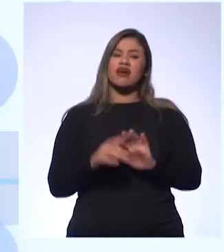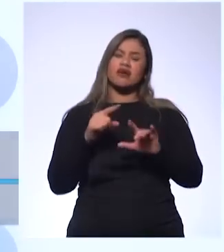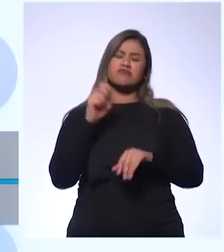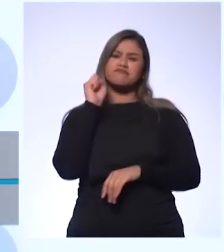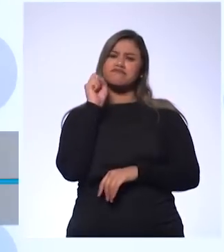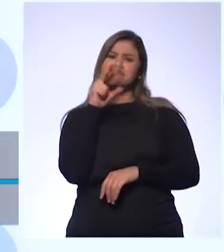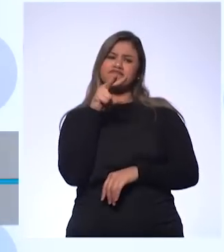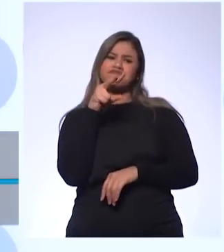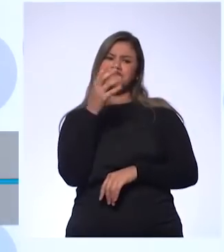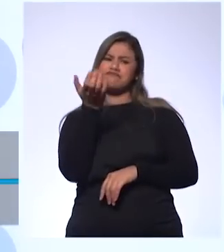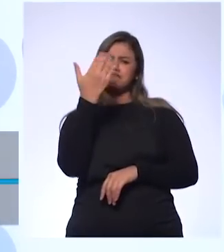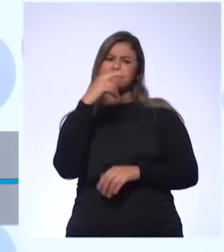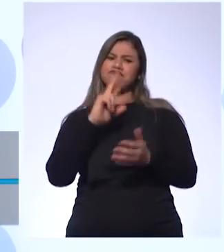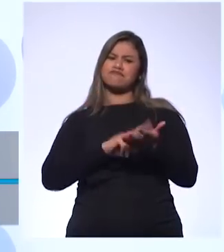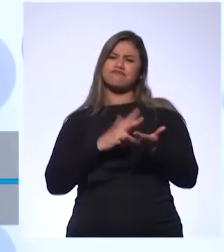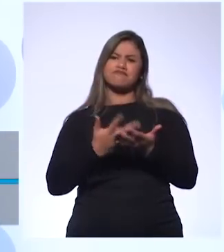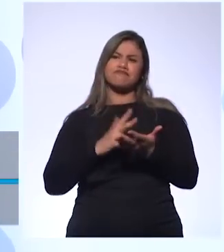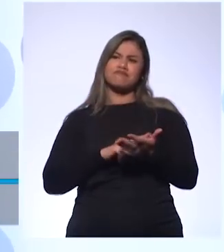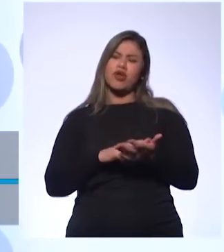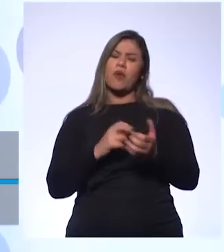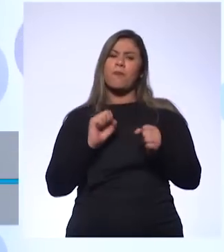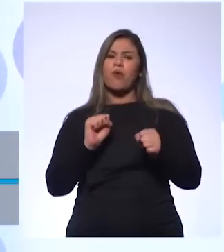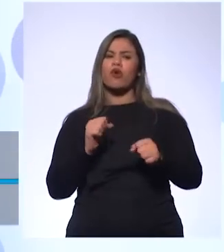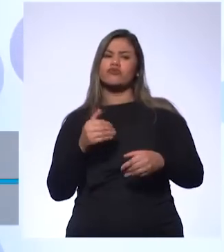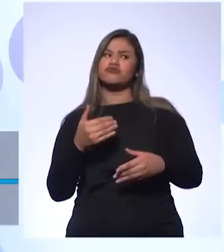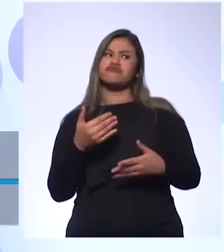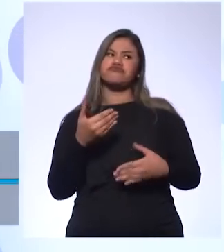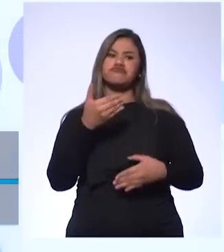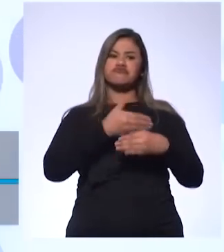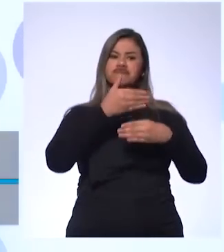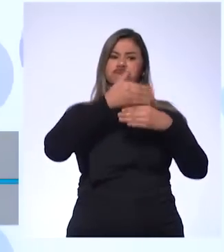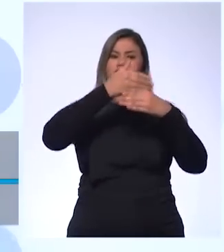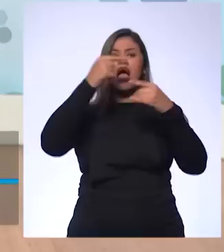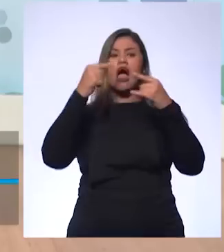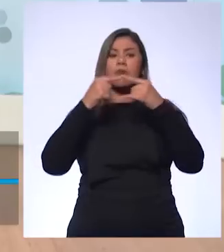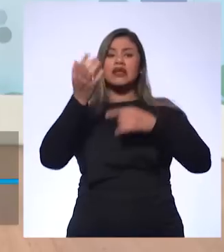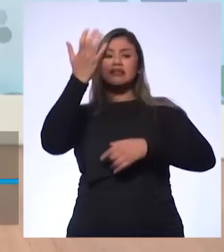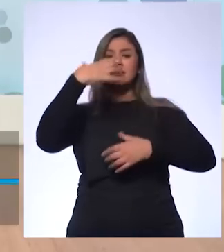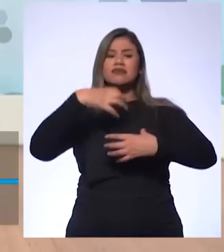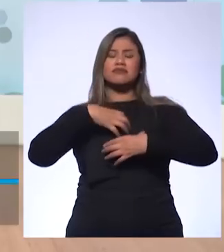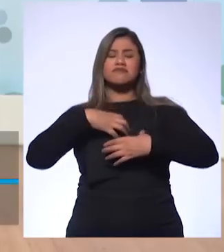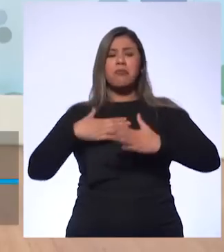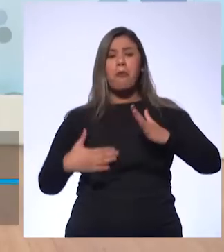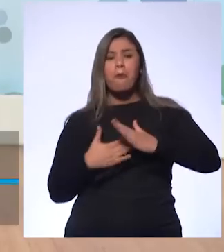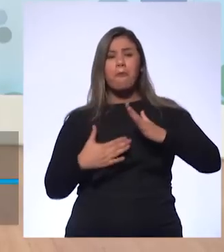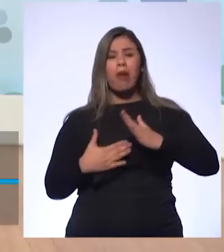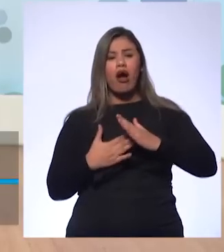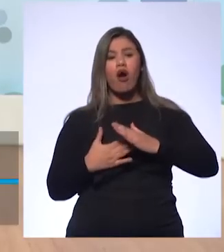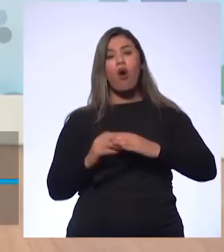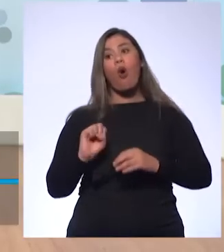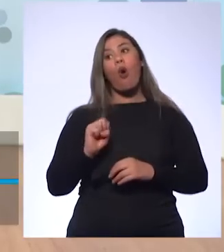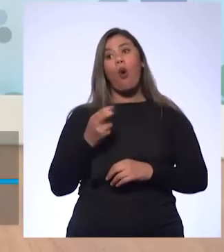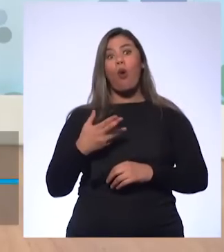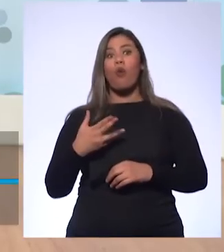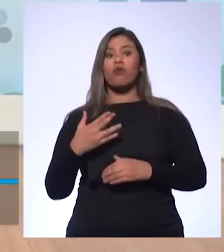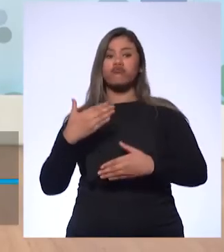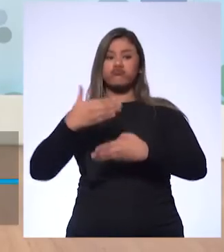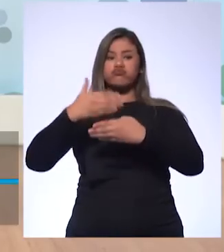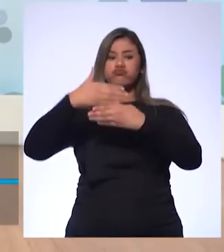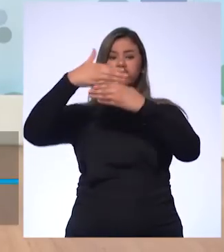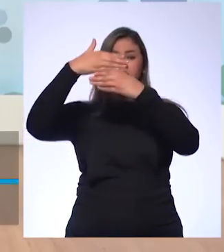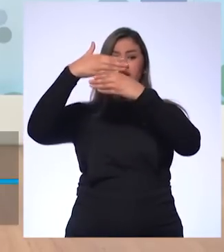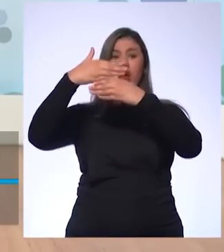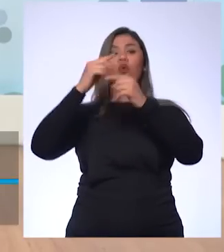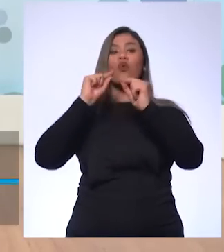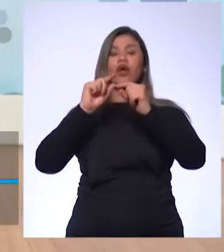que é um muro invisível, é um muro físico. Tá. Pode ser um muro invisível, que são os limites de pertencimento, como pode ser um muro físico, o segurança, o